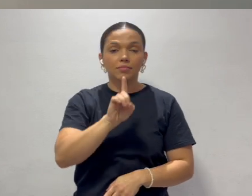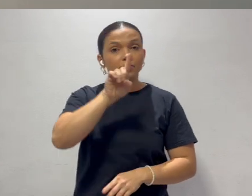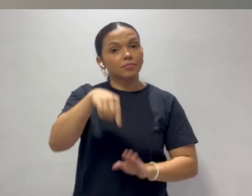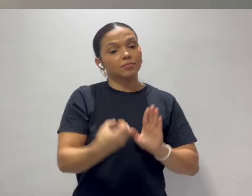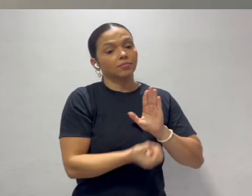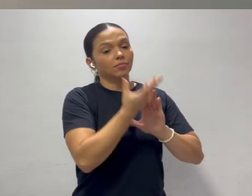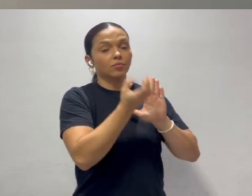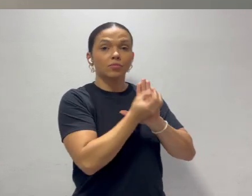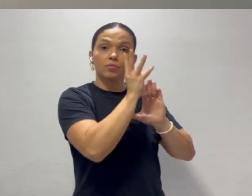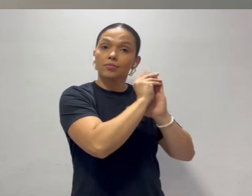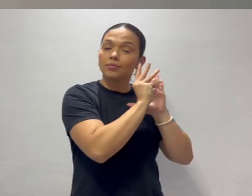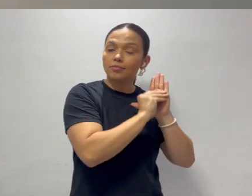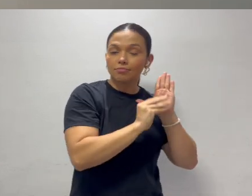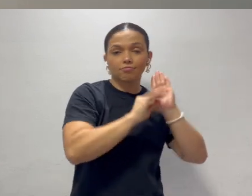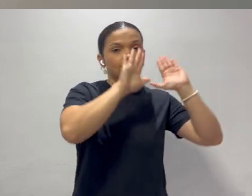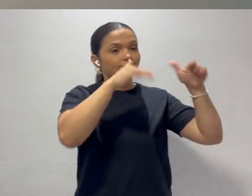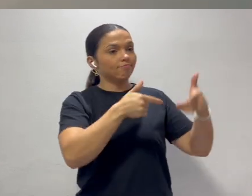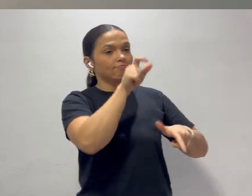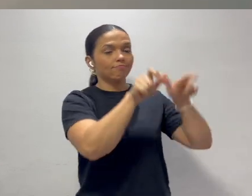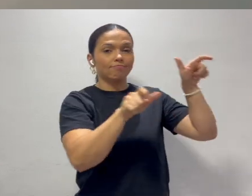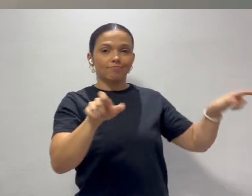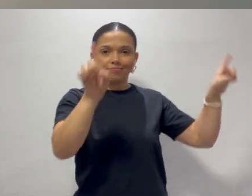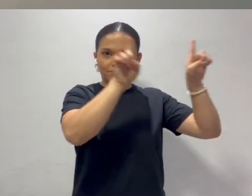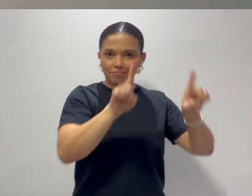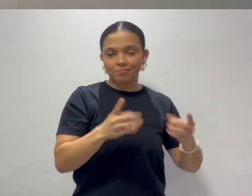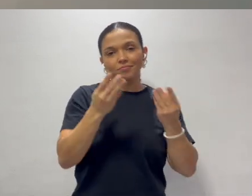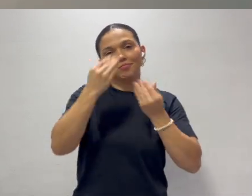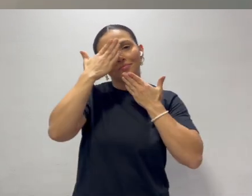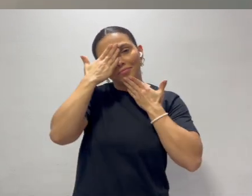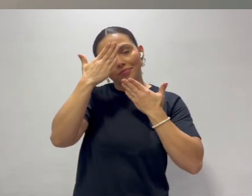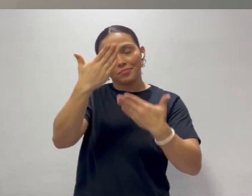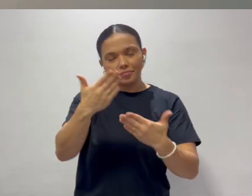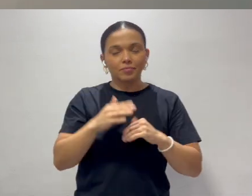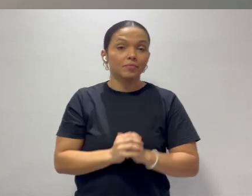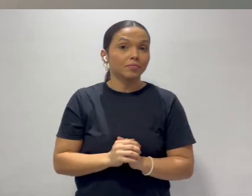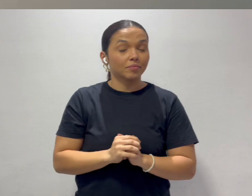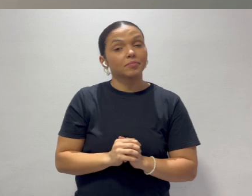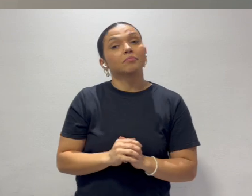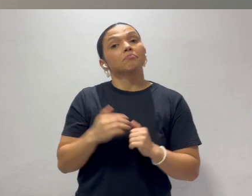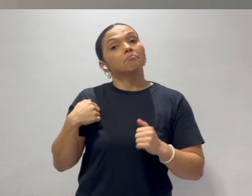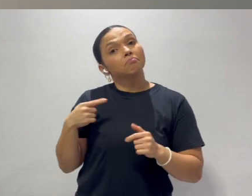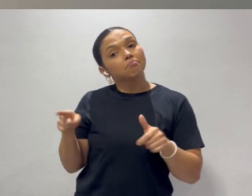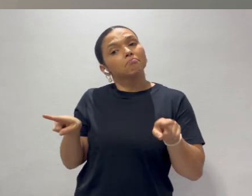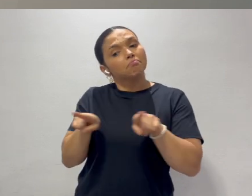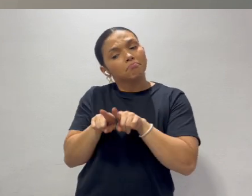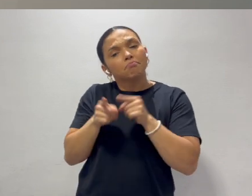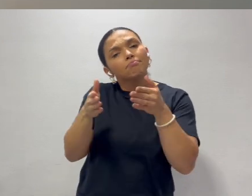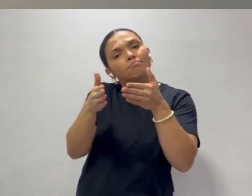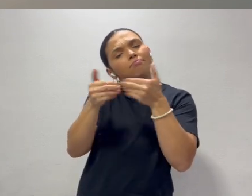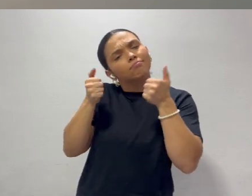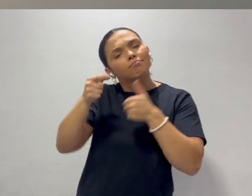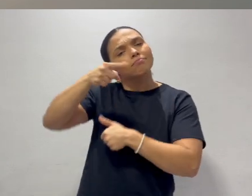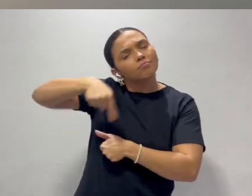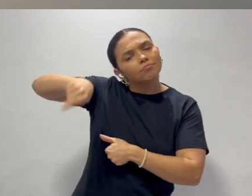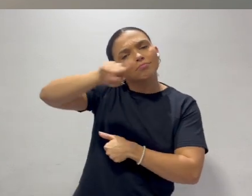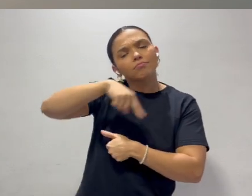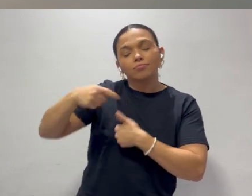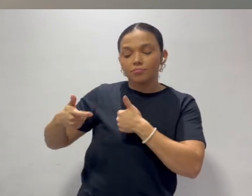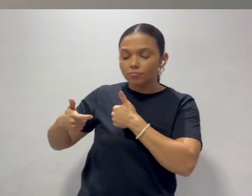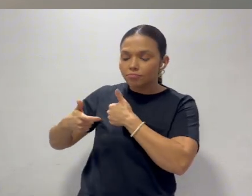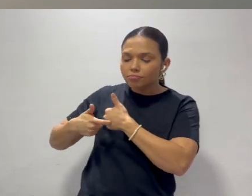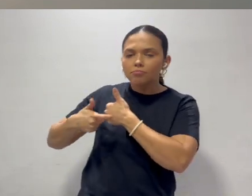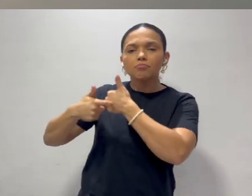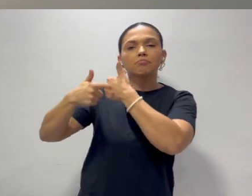conteúdo para pessoas com deficiência. Muitíssimo obrigado. Antes de mais nada, quero pedir, se possível, que você deixe